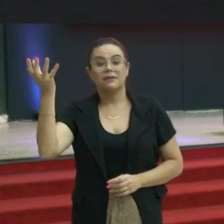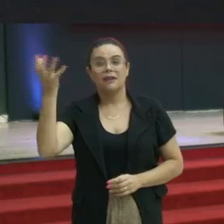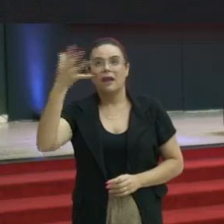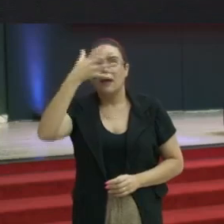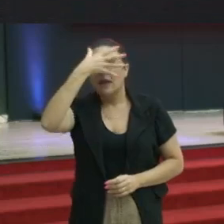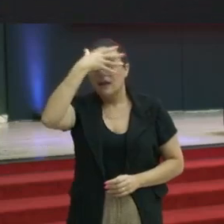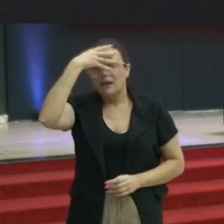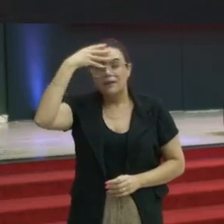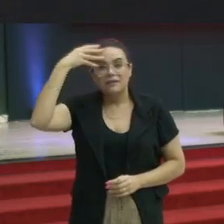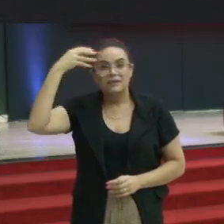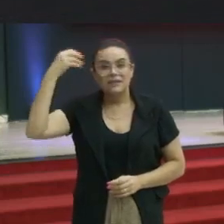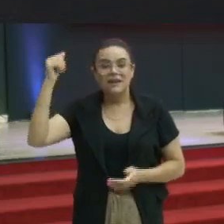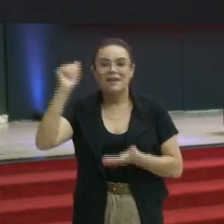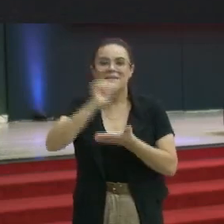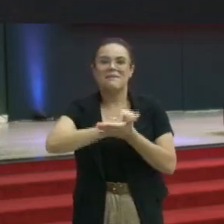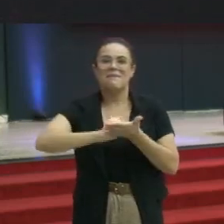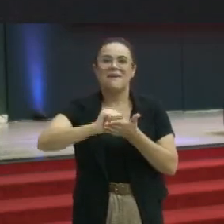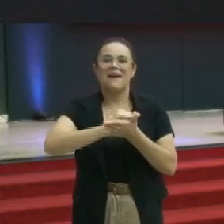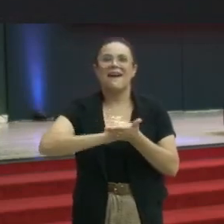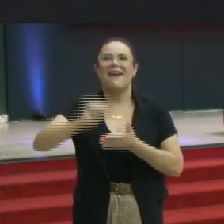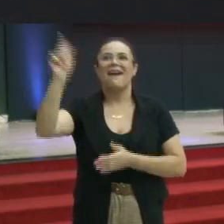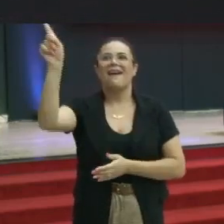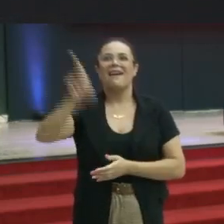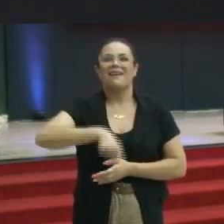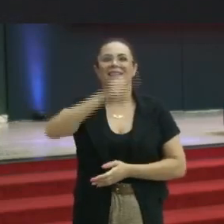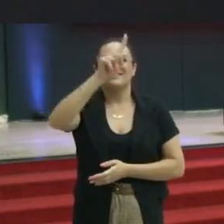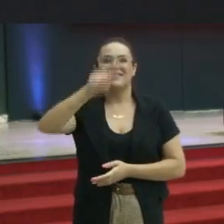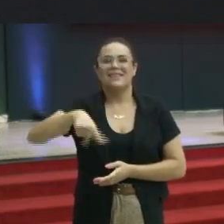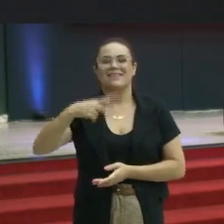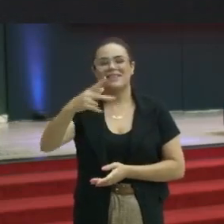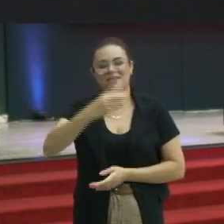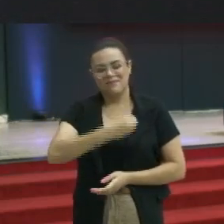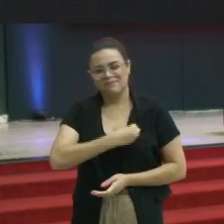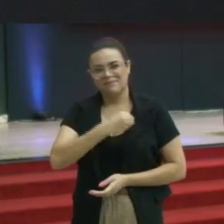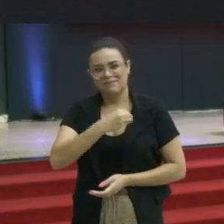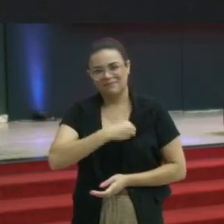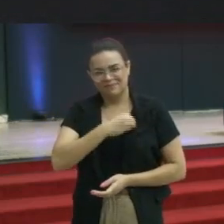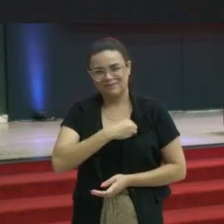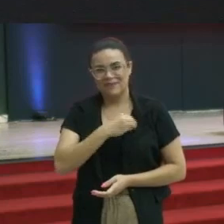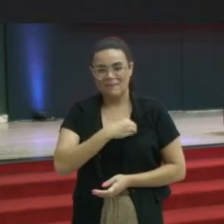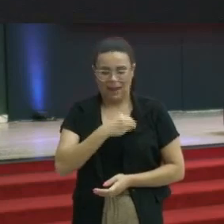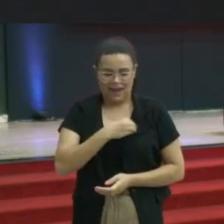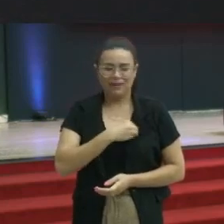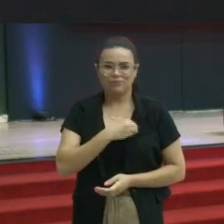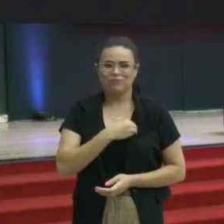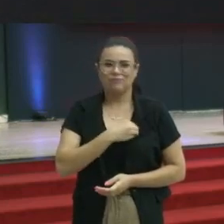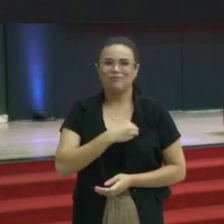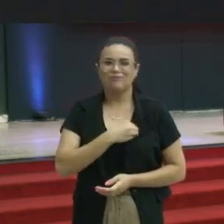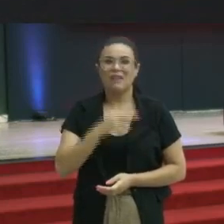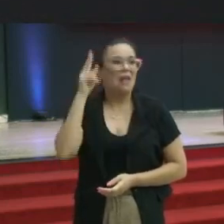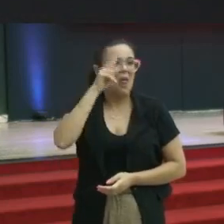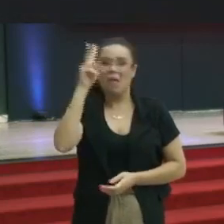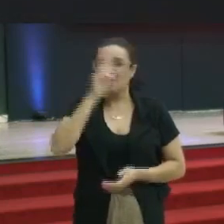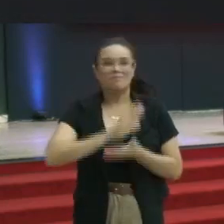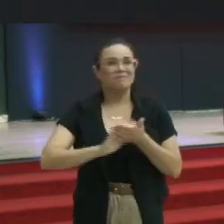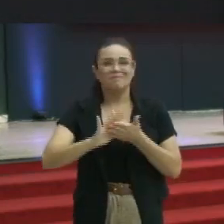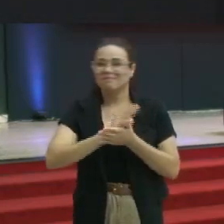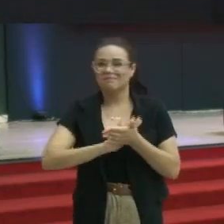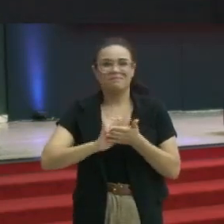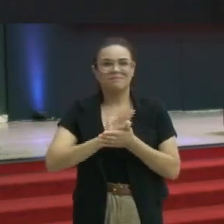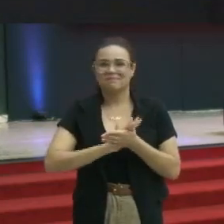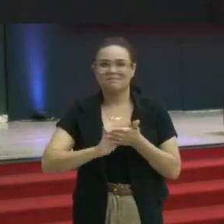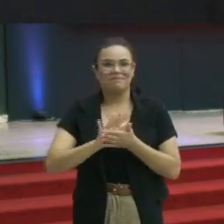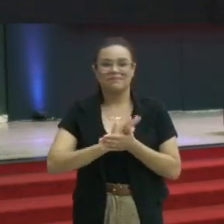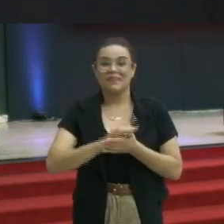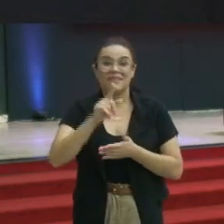esquecer e apagar e cancelar os seus pecados. Ele não se lembra mais. Você